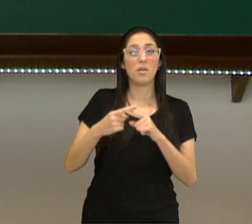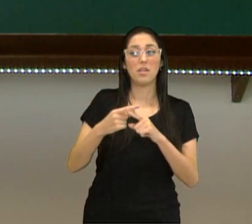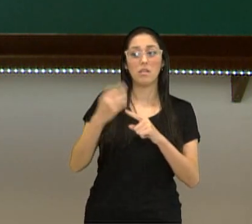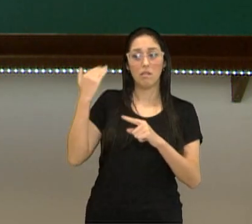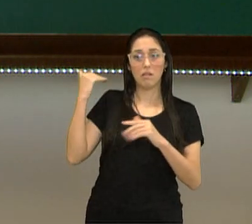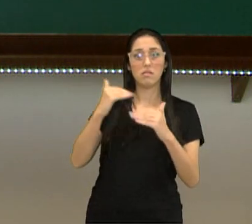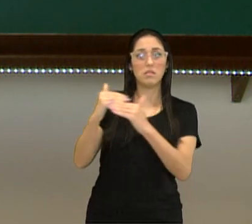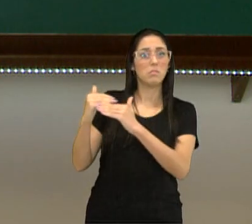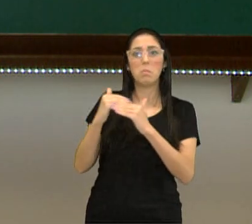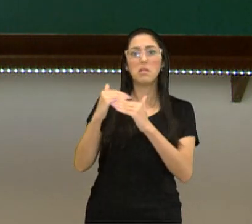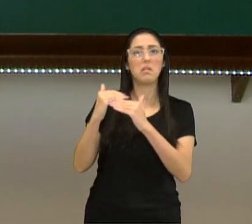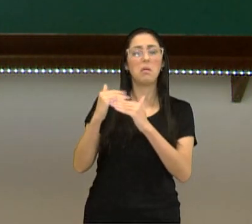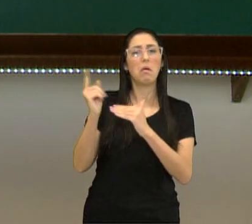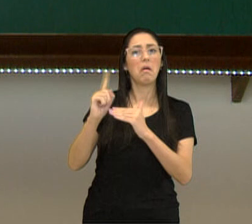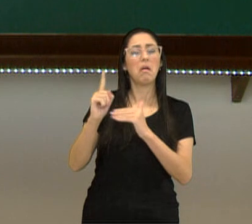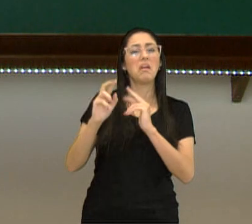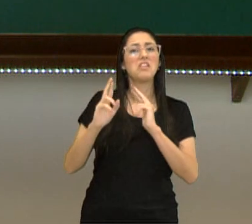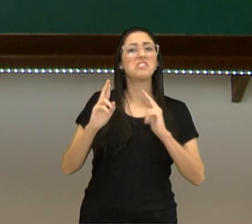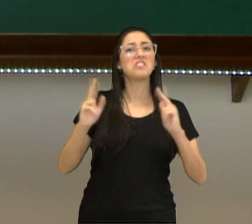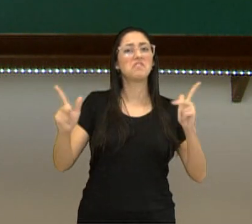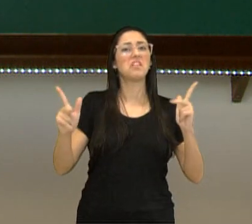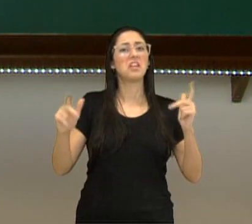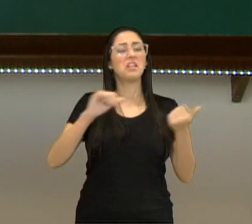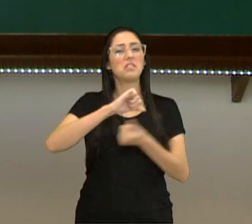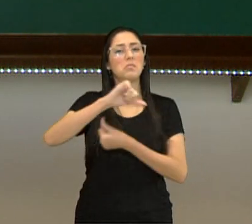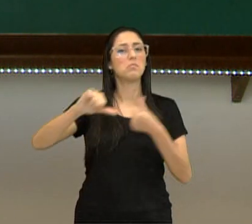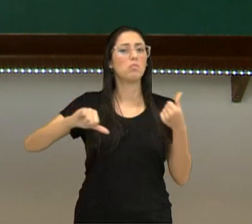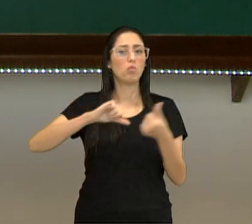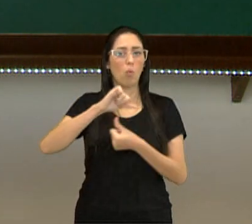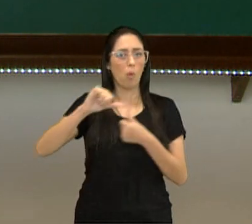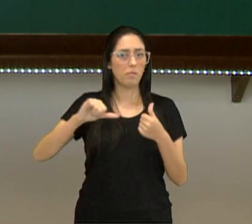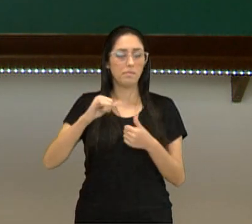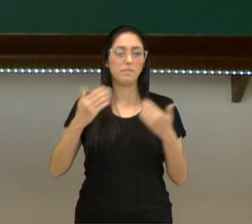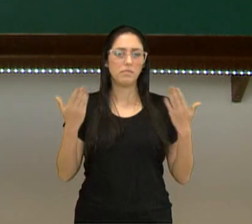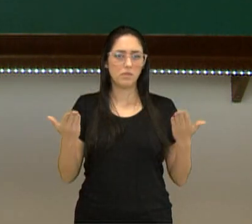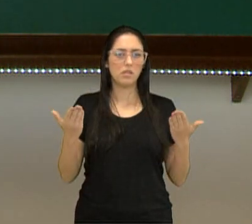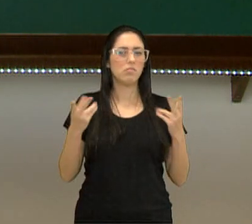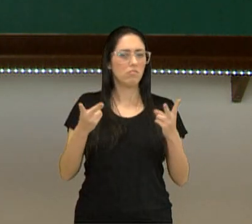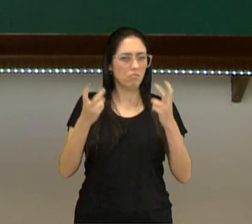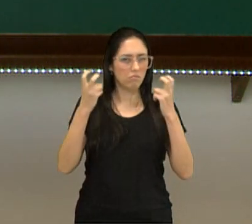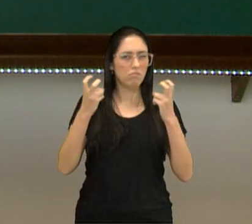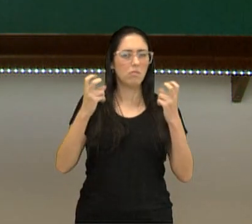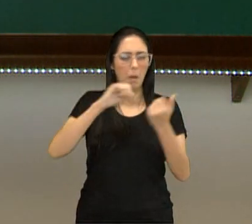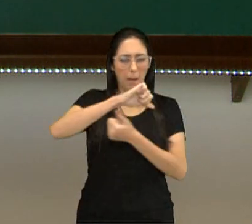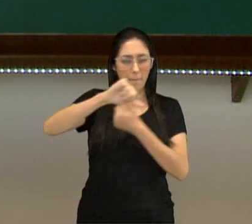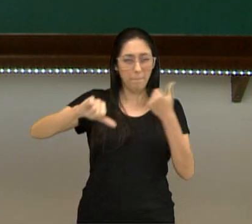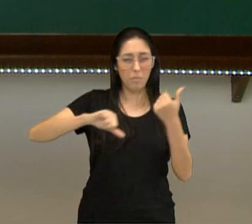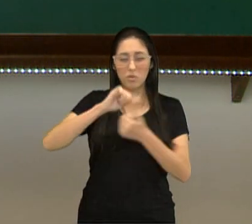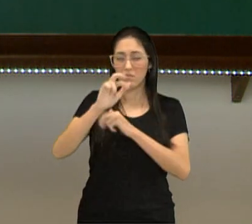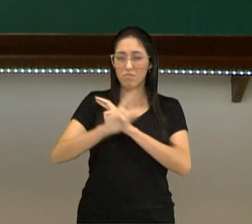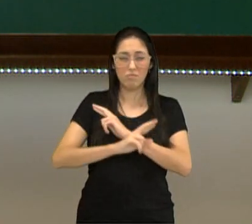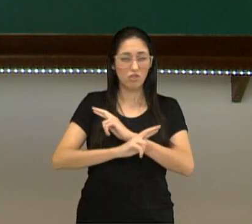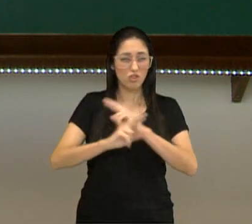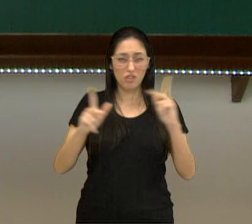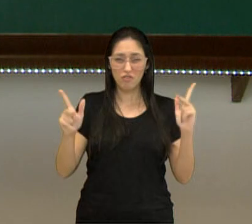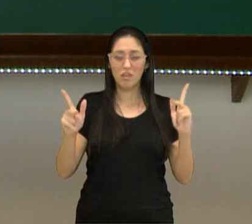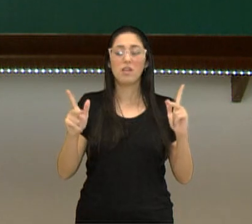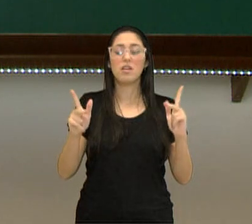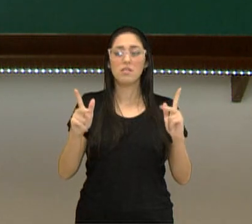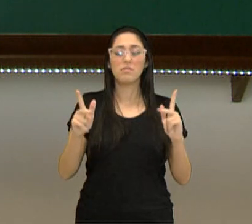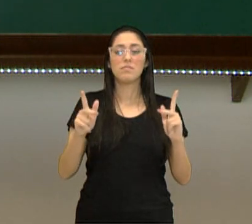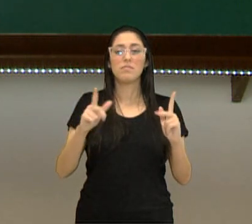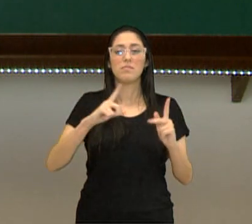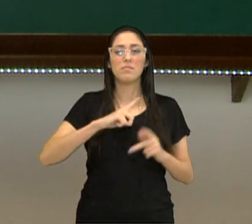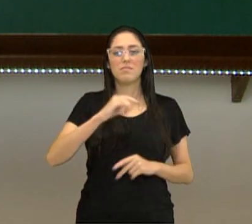dispõe dessa característica. Então, quando começa a se observar mudanças significativas, onde no exemplo que eu utilizei